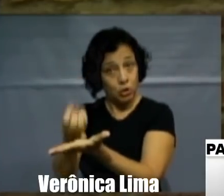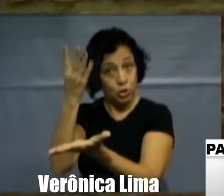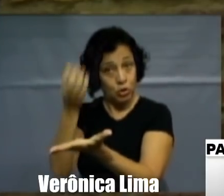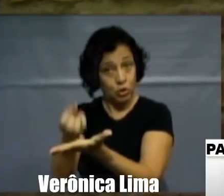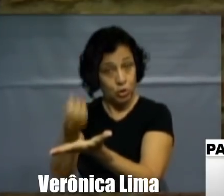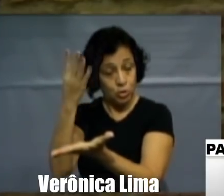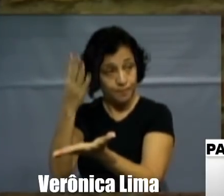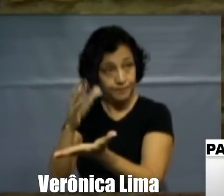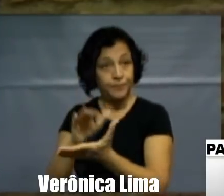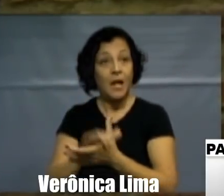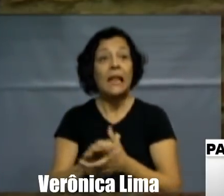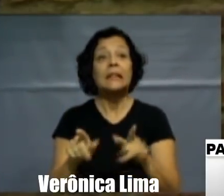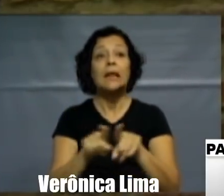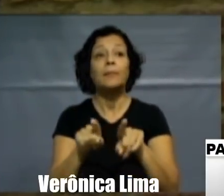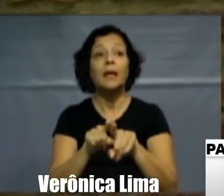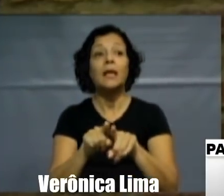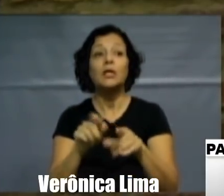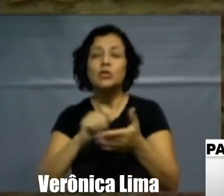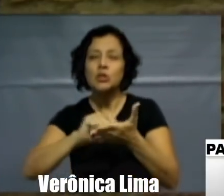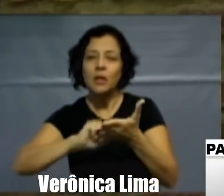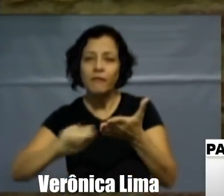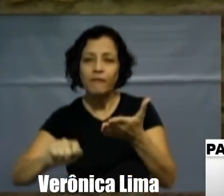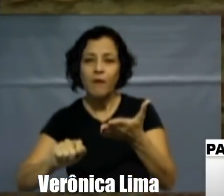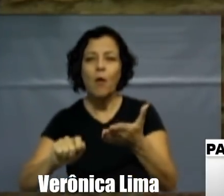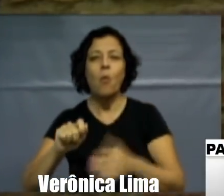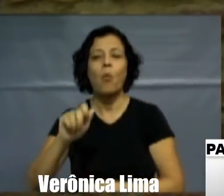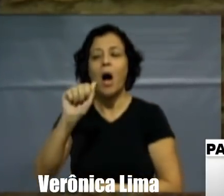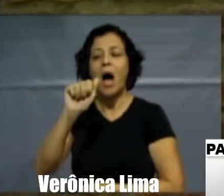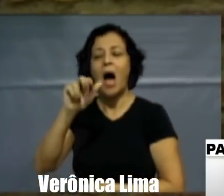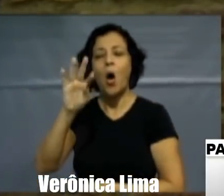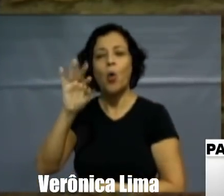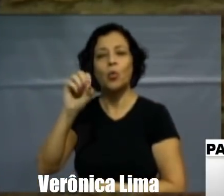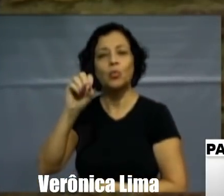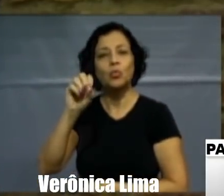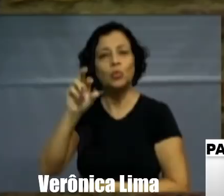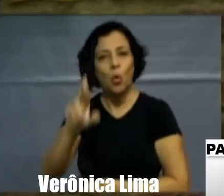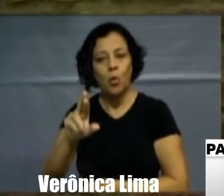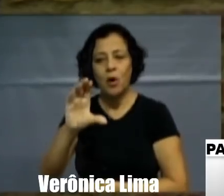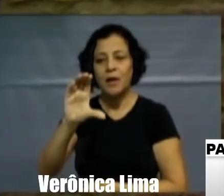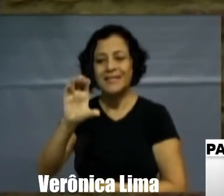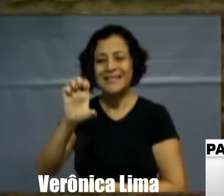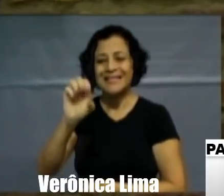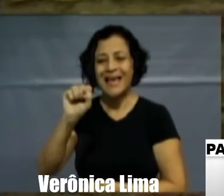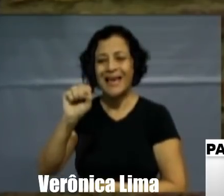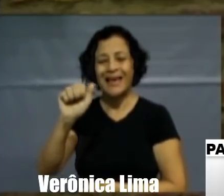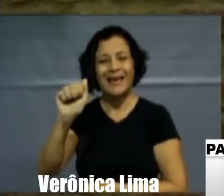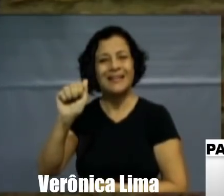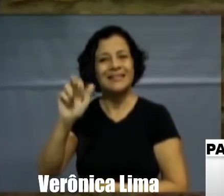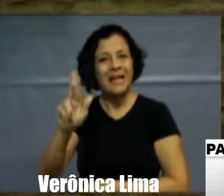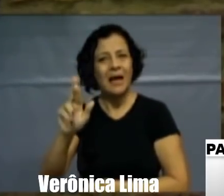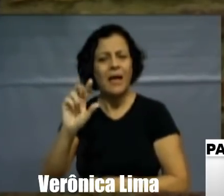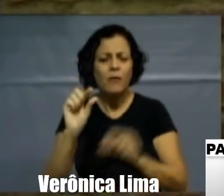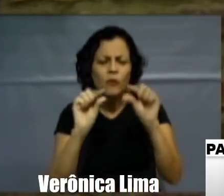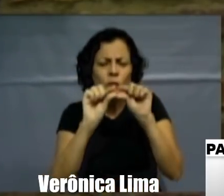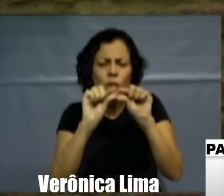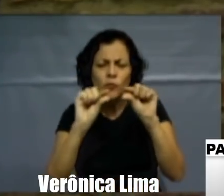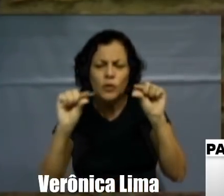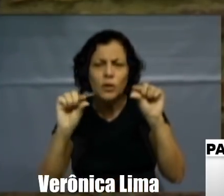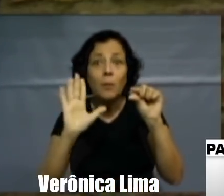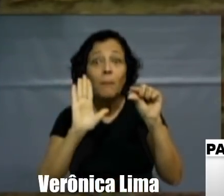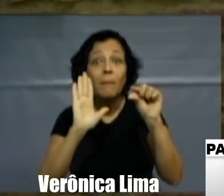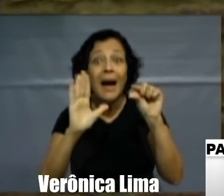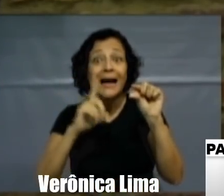César Perry, que foi presidente da Federação Espírita Brasileira. É um livro bastante fino, mas recheado de